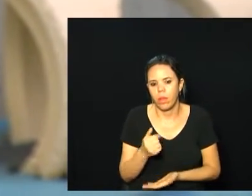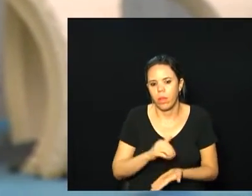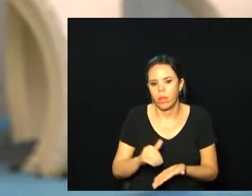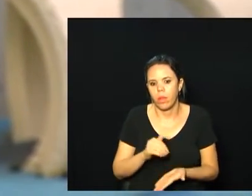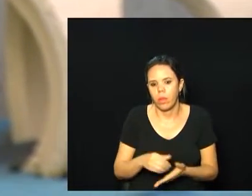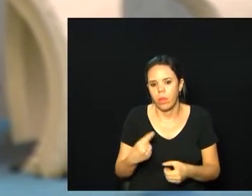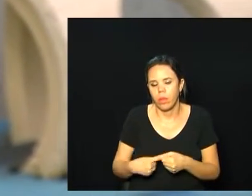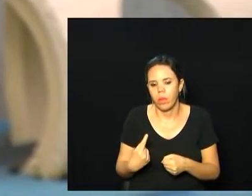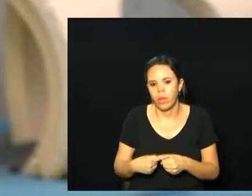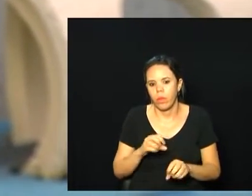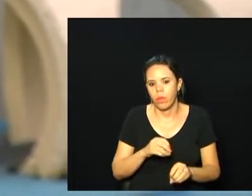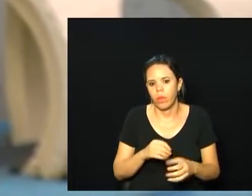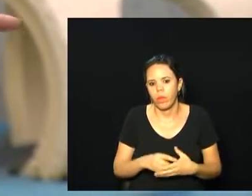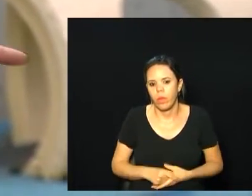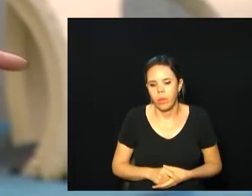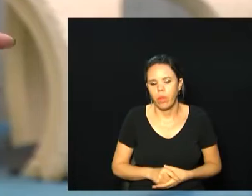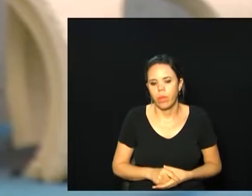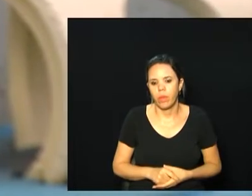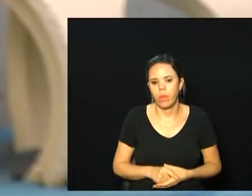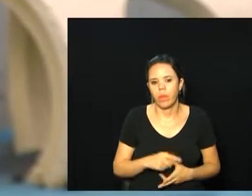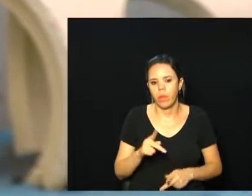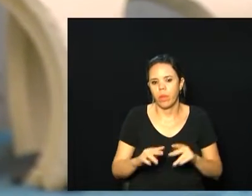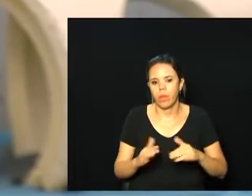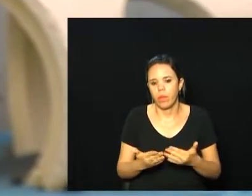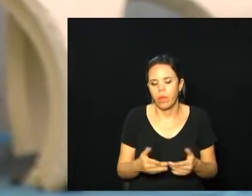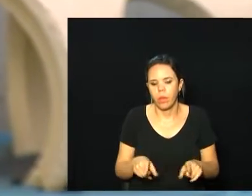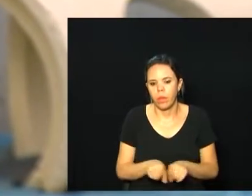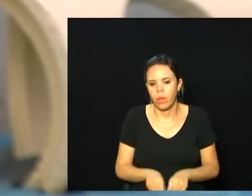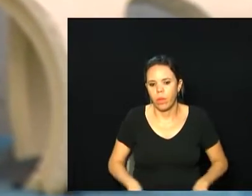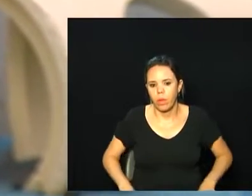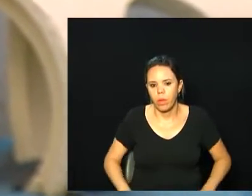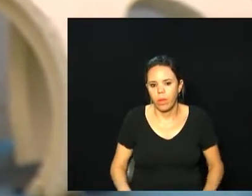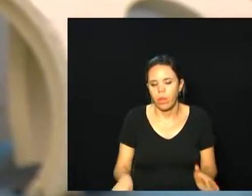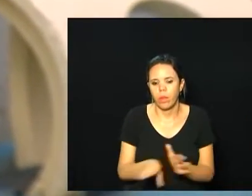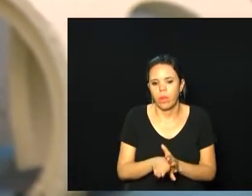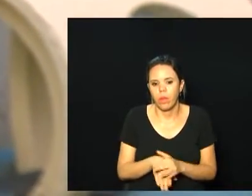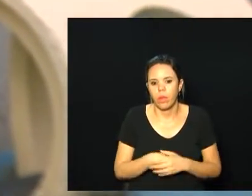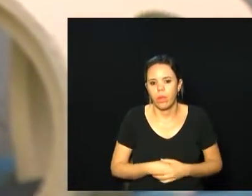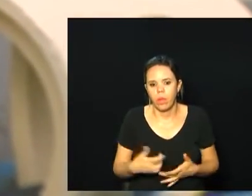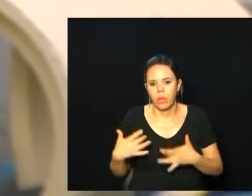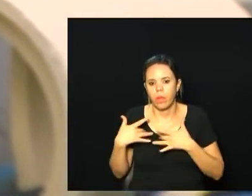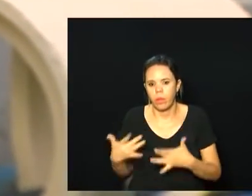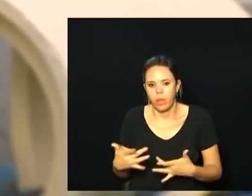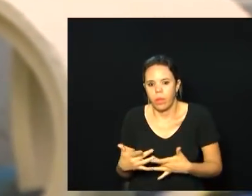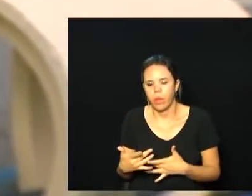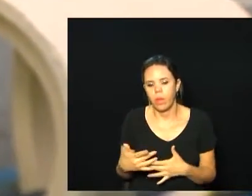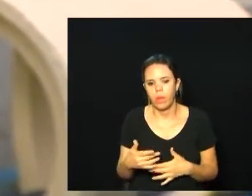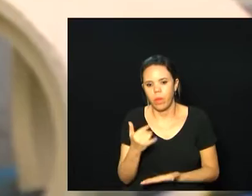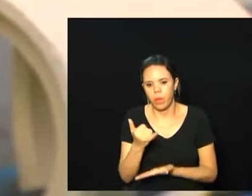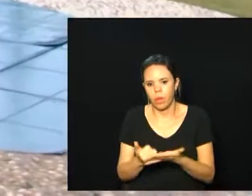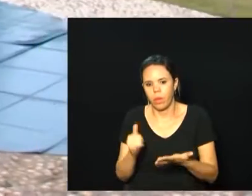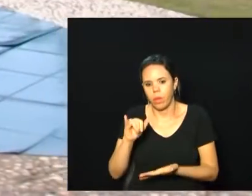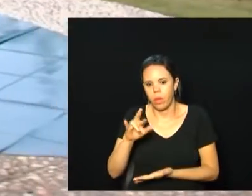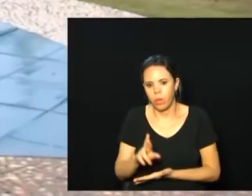Secretaria Municipal de Educação, da comunidade e também que vem através de doações do imposto de